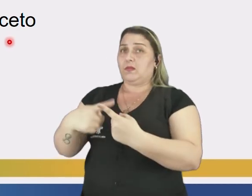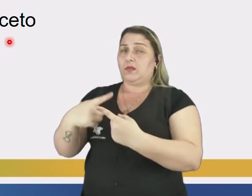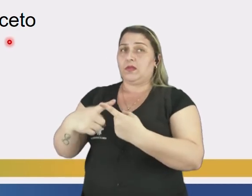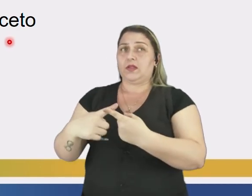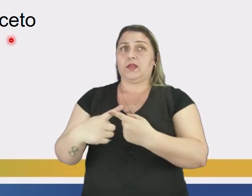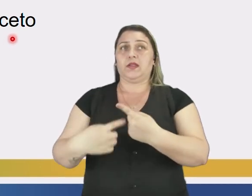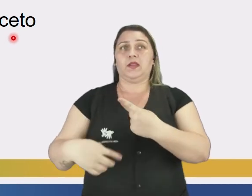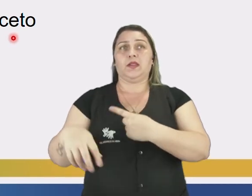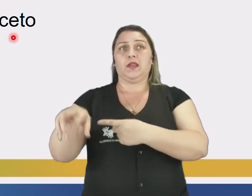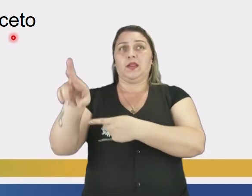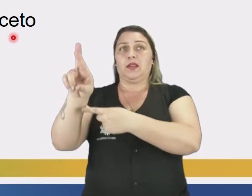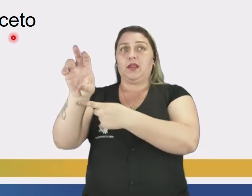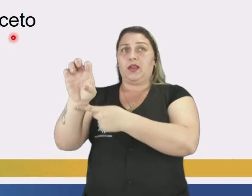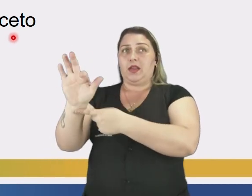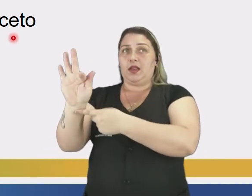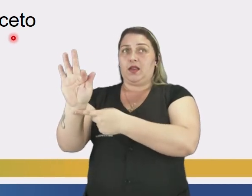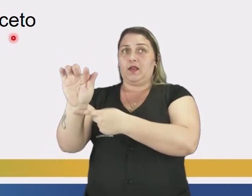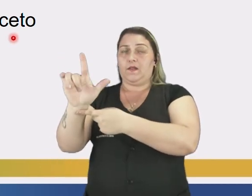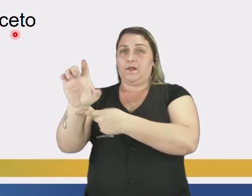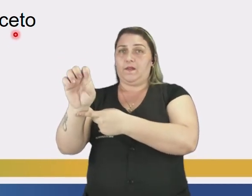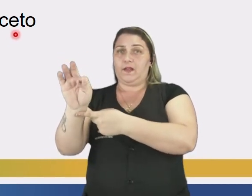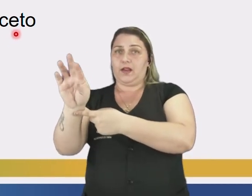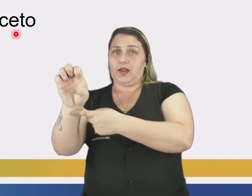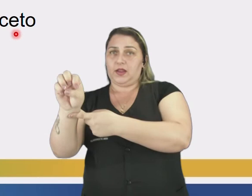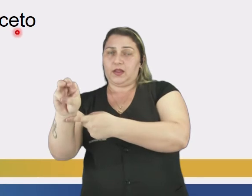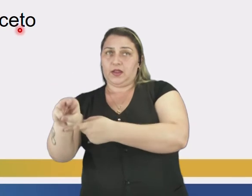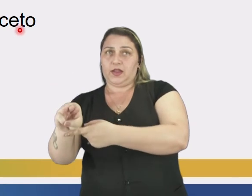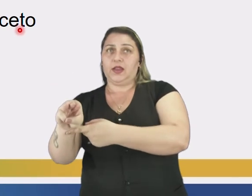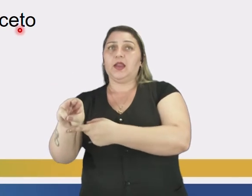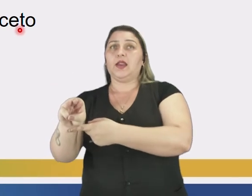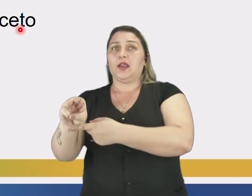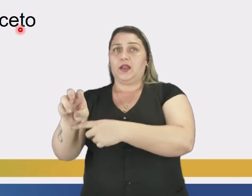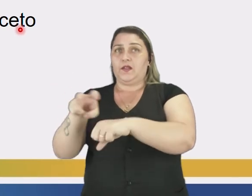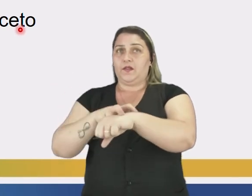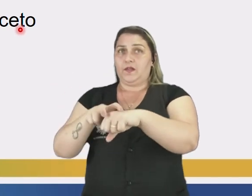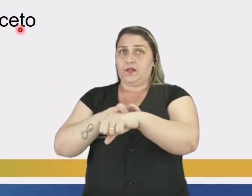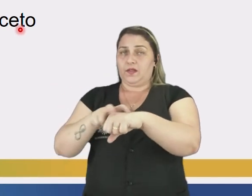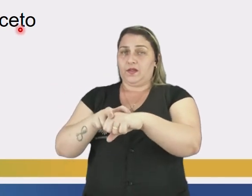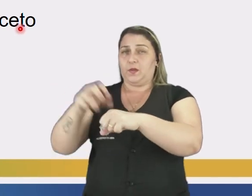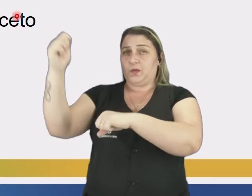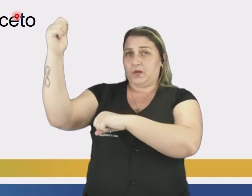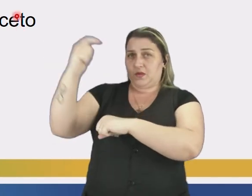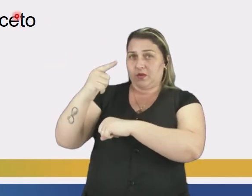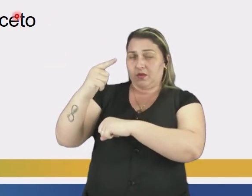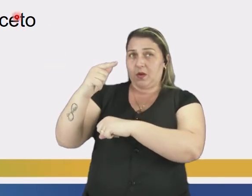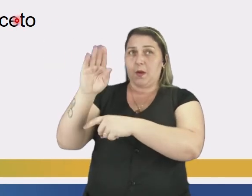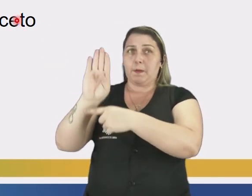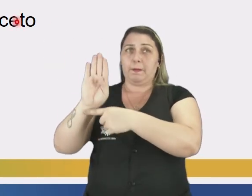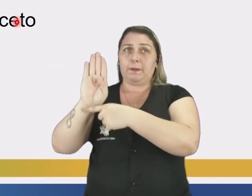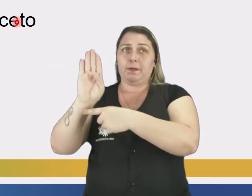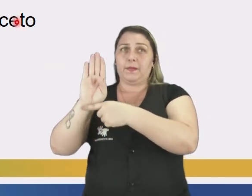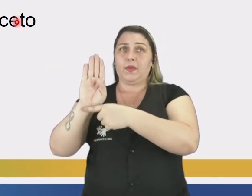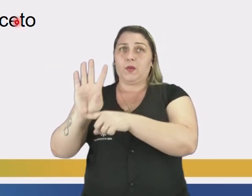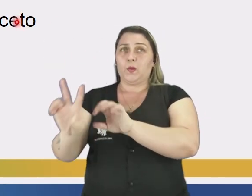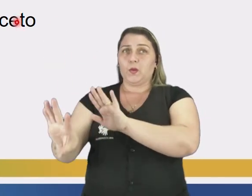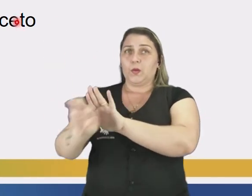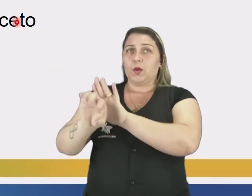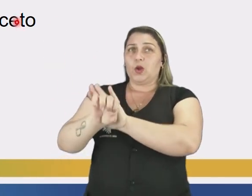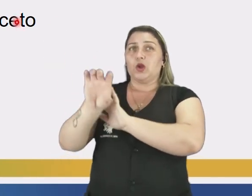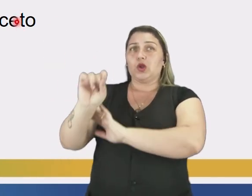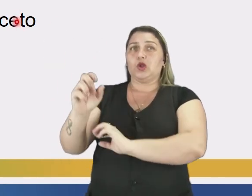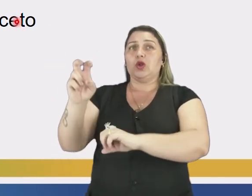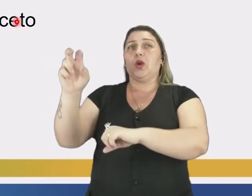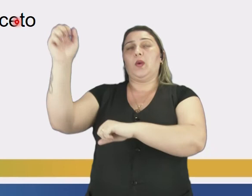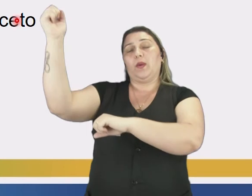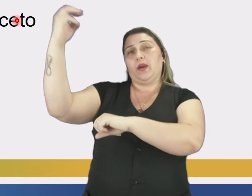o que ele quer saber. A opção A diz assim, ó, reflete difusamente a luz verde do espectro solar? B. Absorve somente a